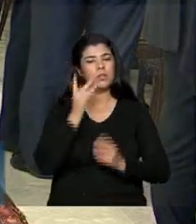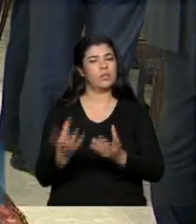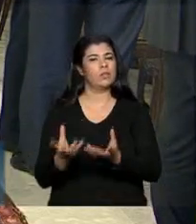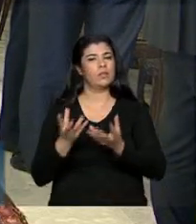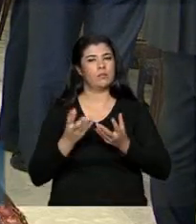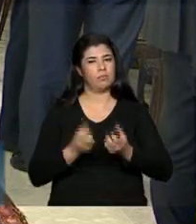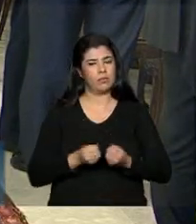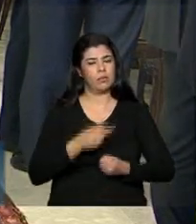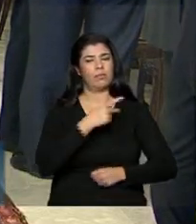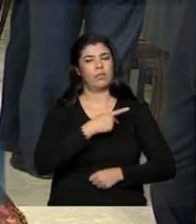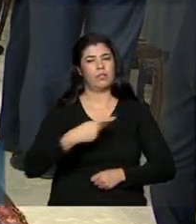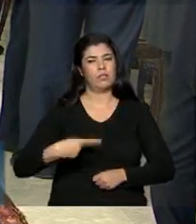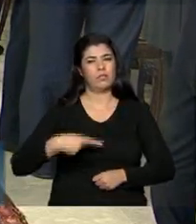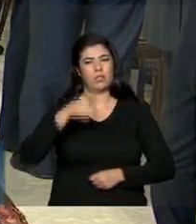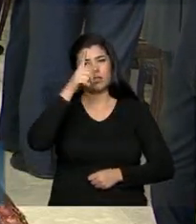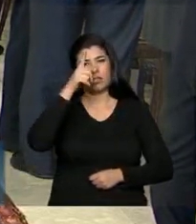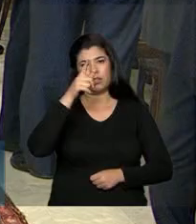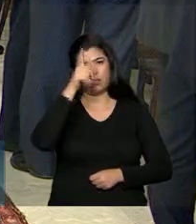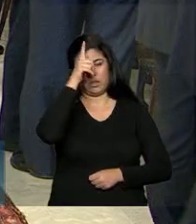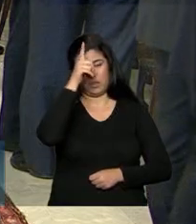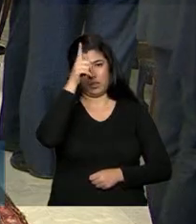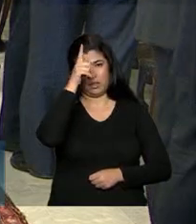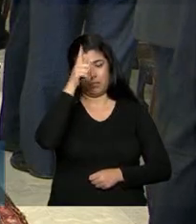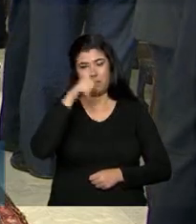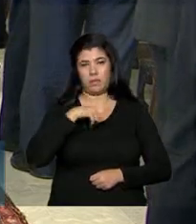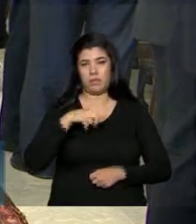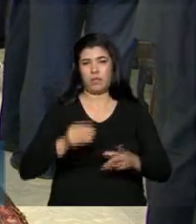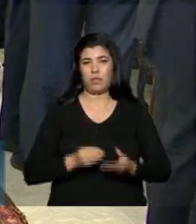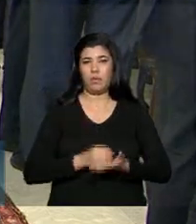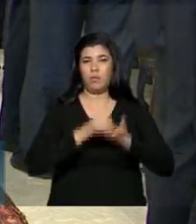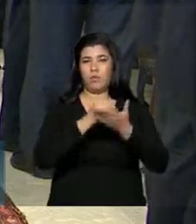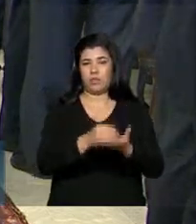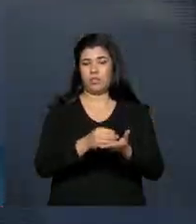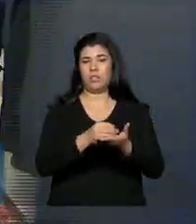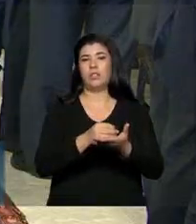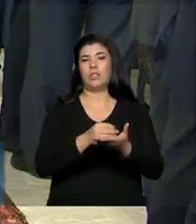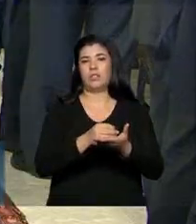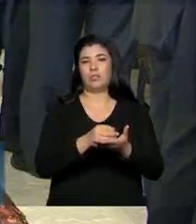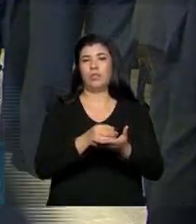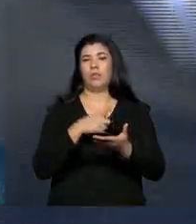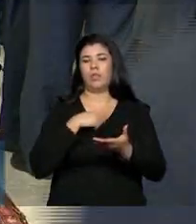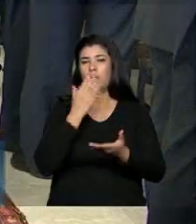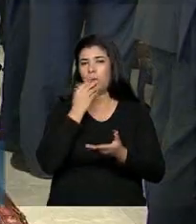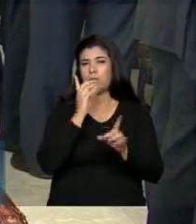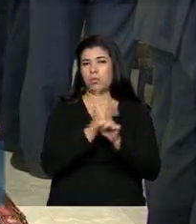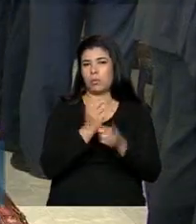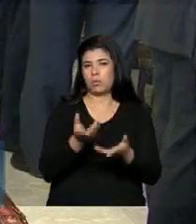Angela Merkel para um almoço que será oferecido pelo governo brasileiro.